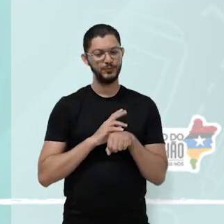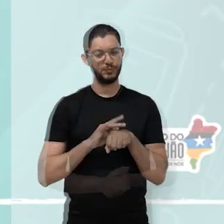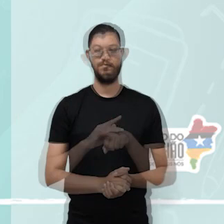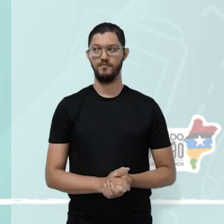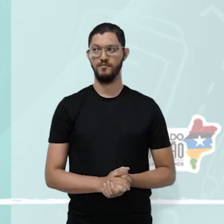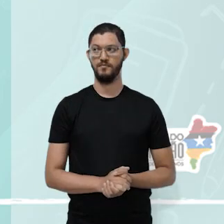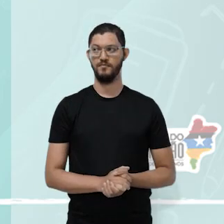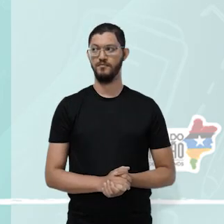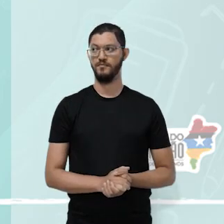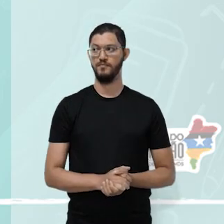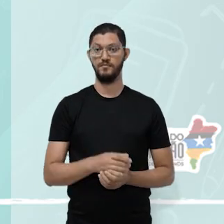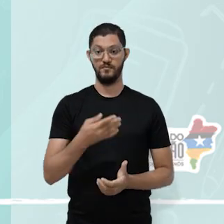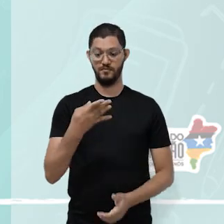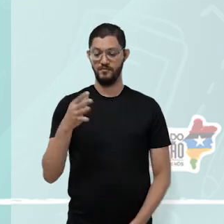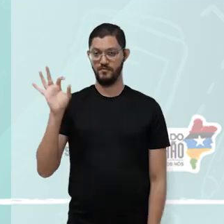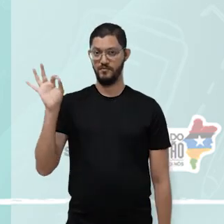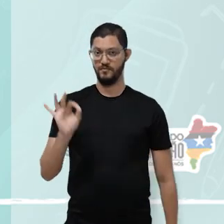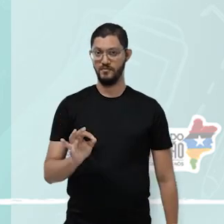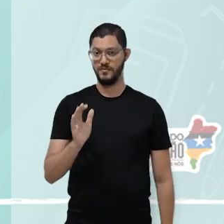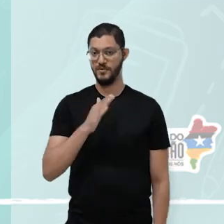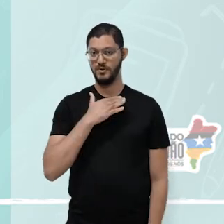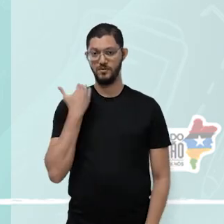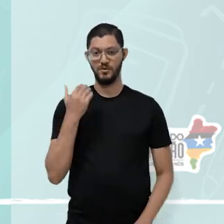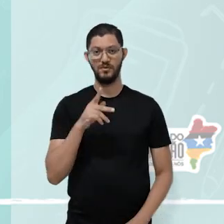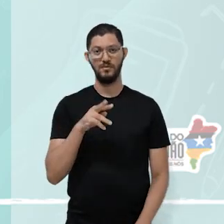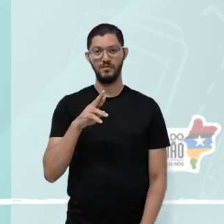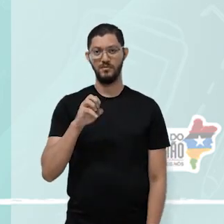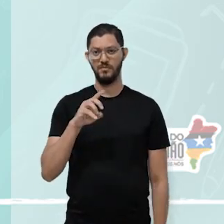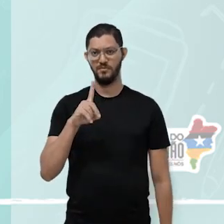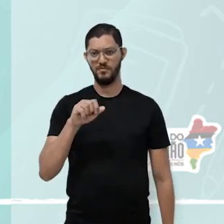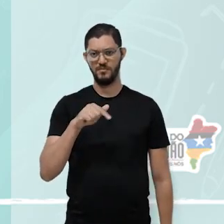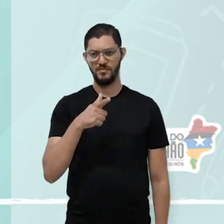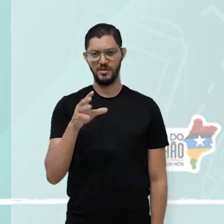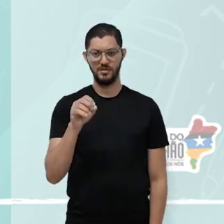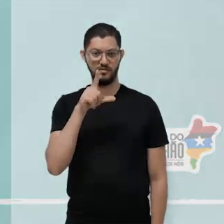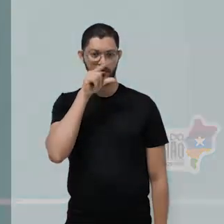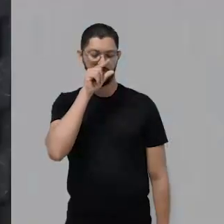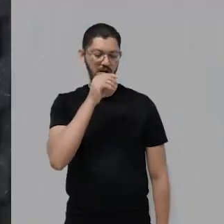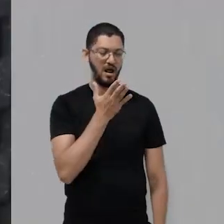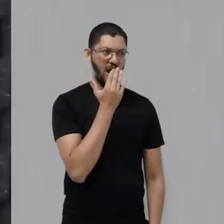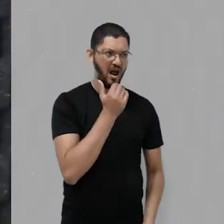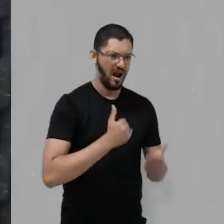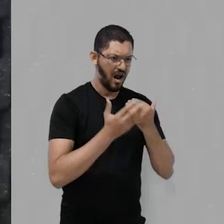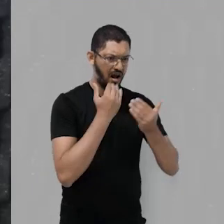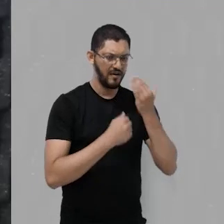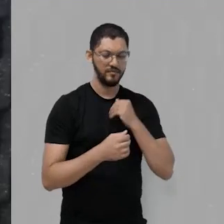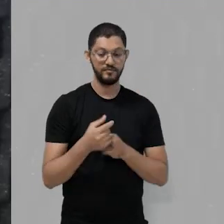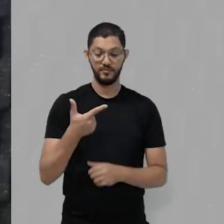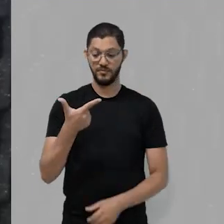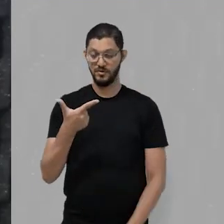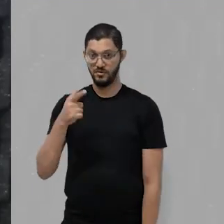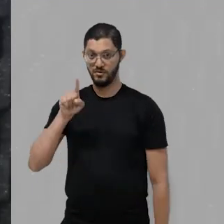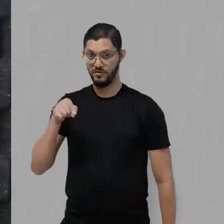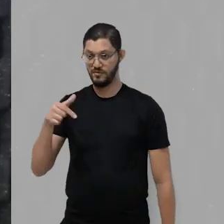né? 4% vai morrer por predação por pássaros e